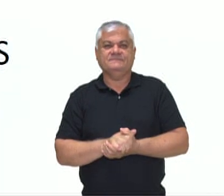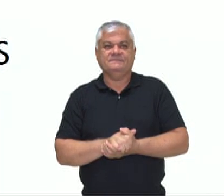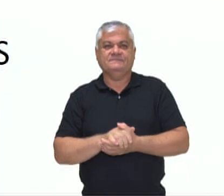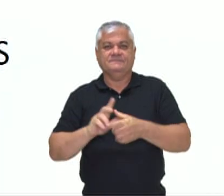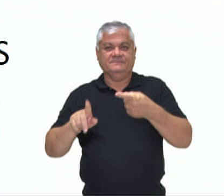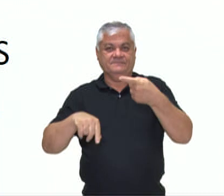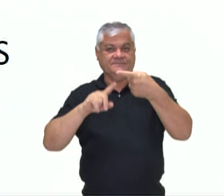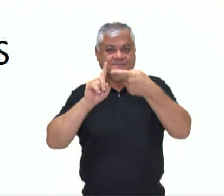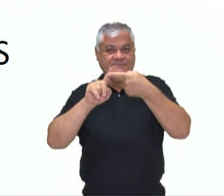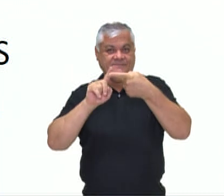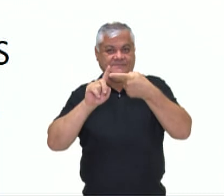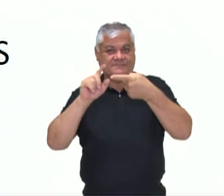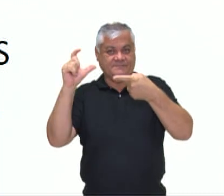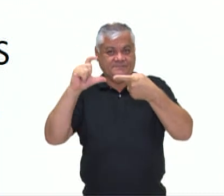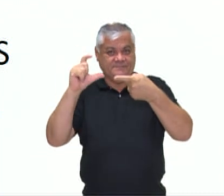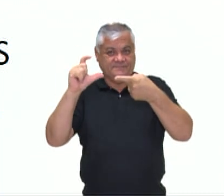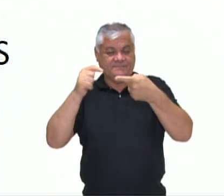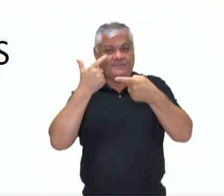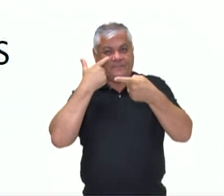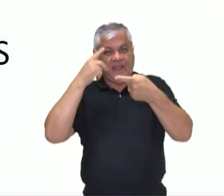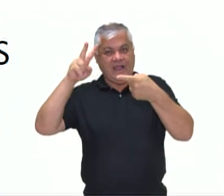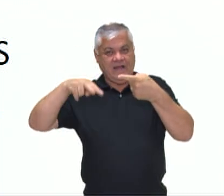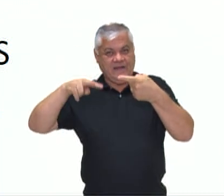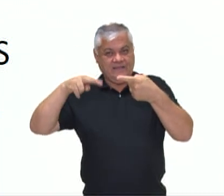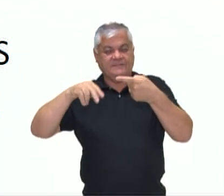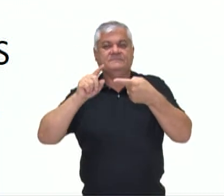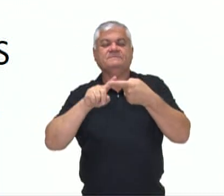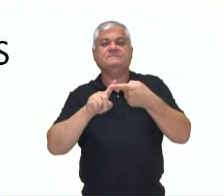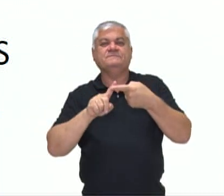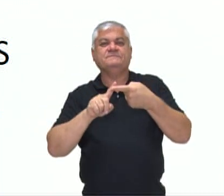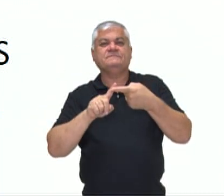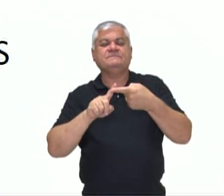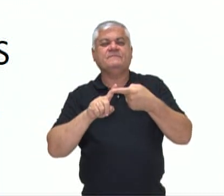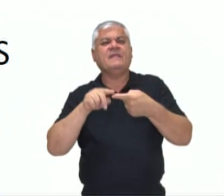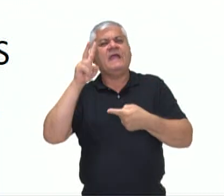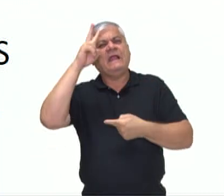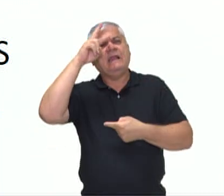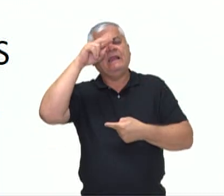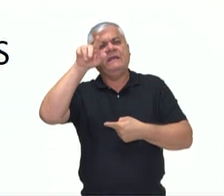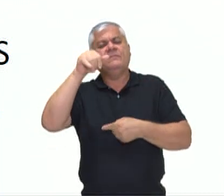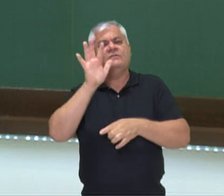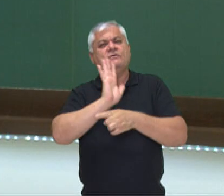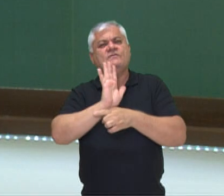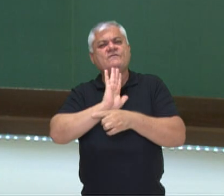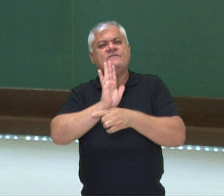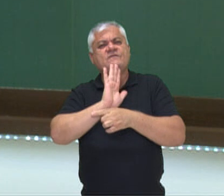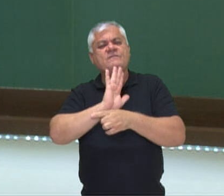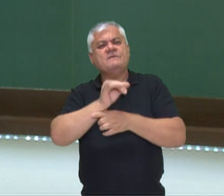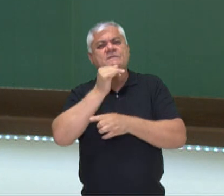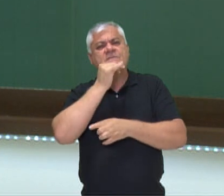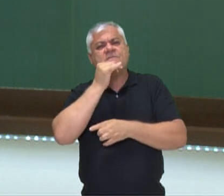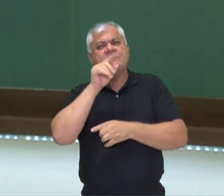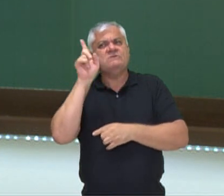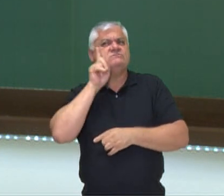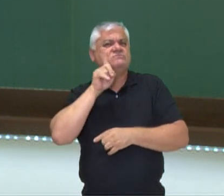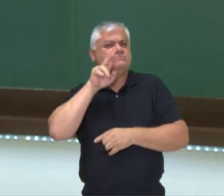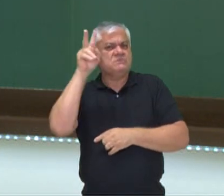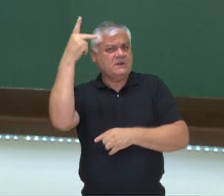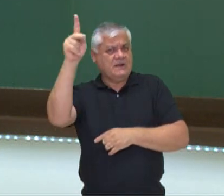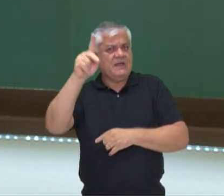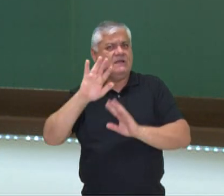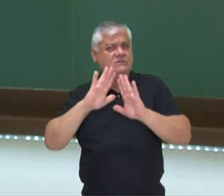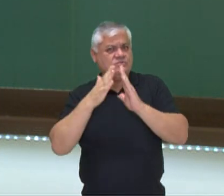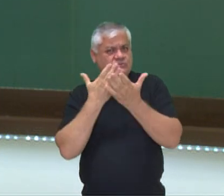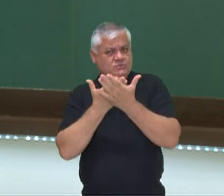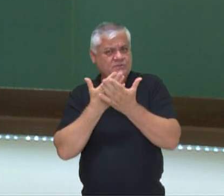you lockers with combinations that work. Você se lembra de ver nos filmes americanos que lá os estudantes